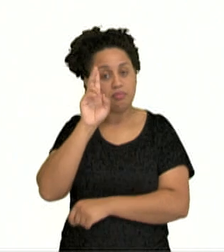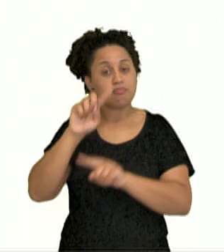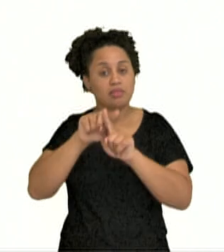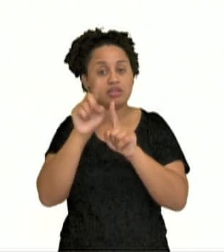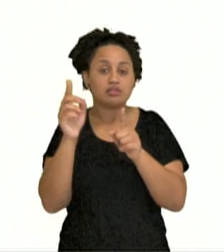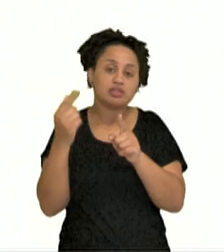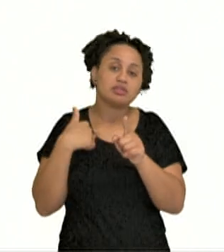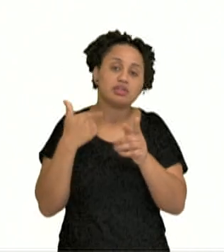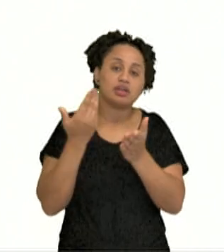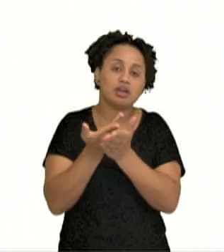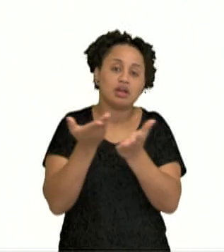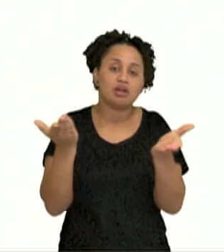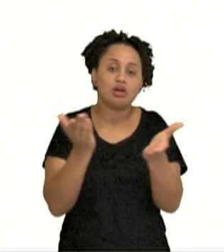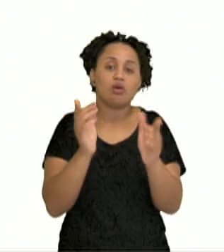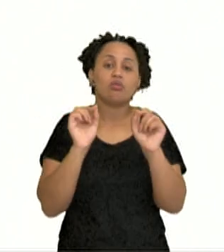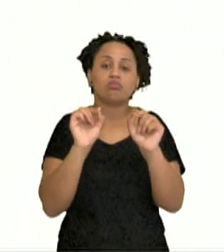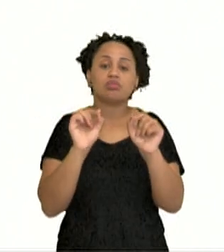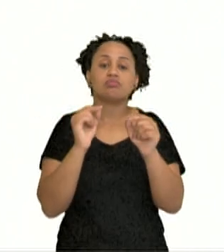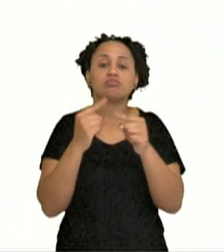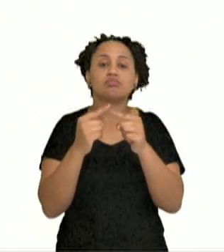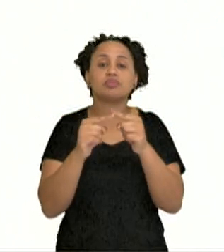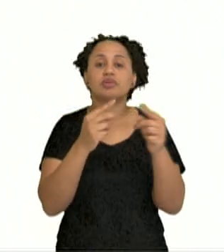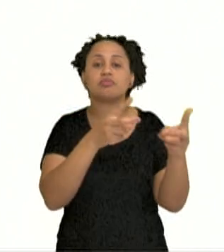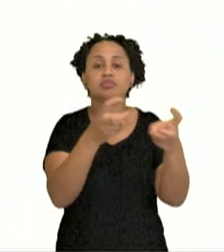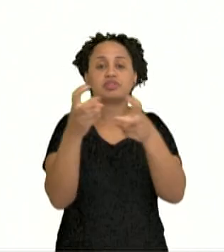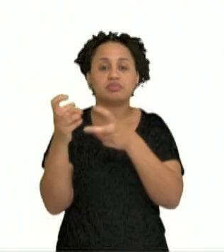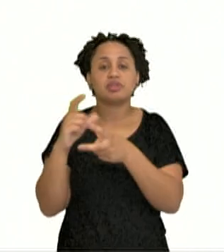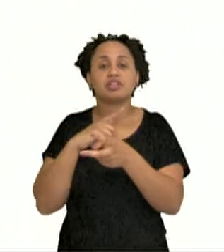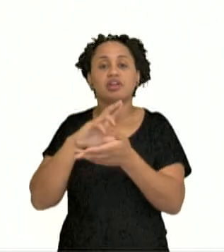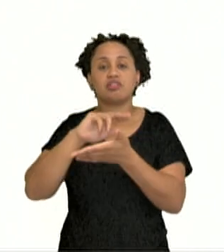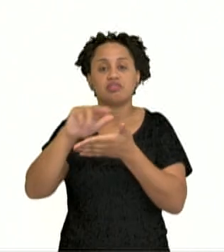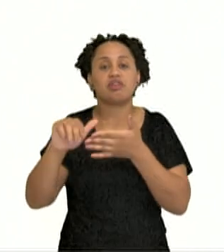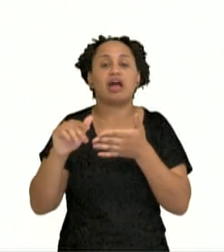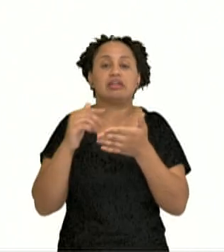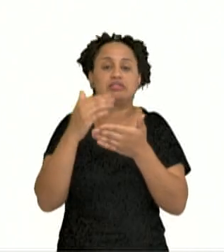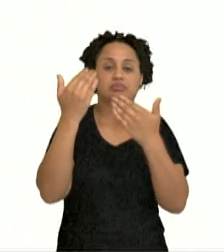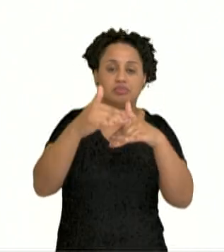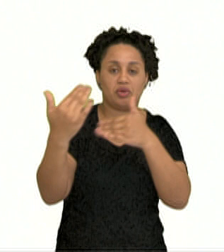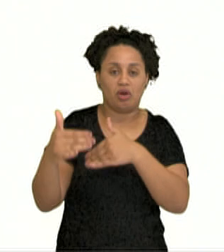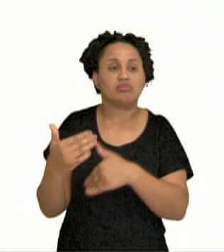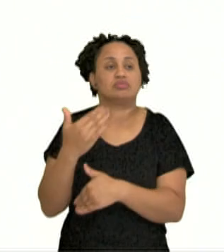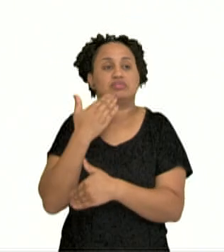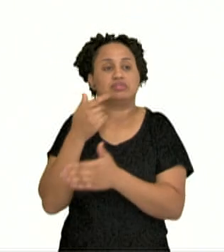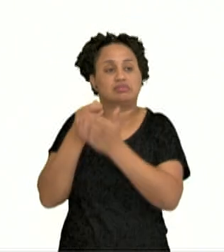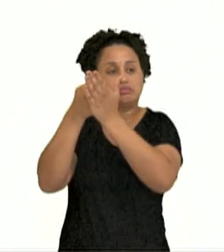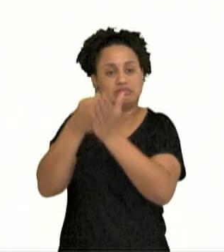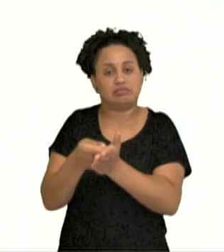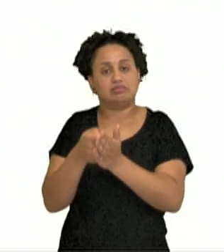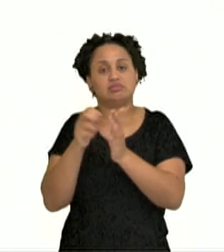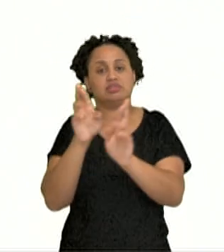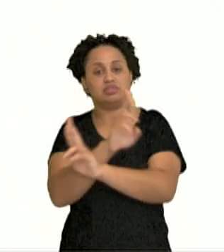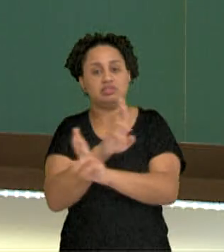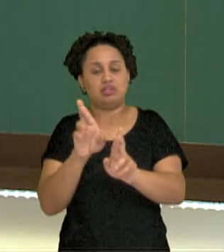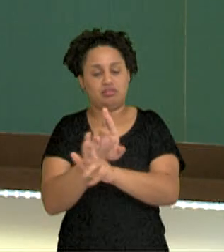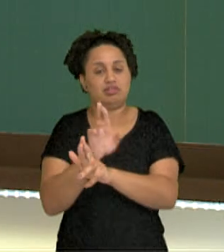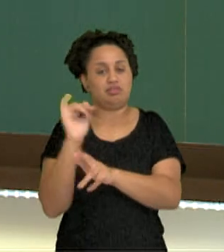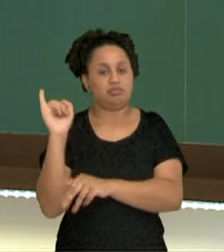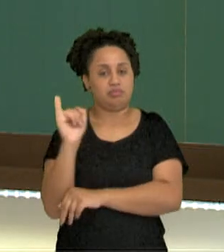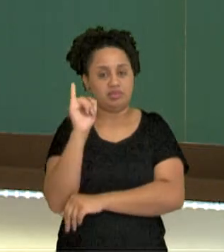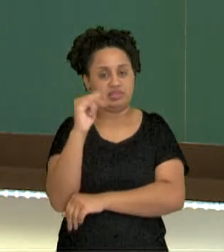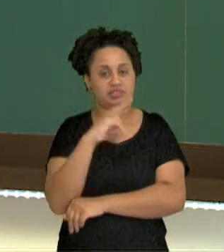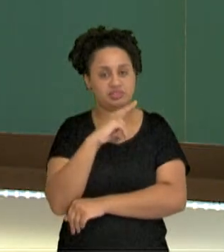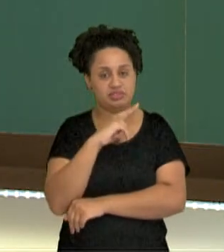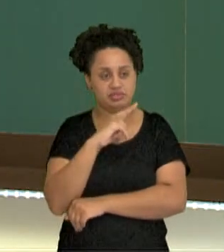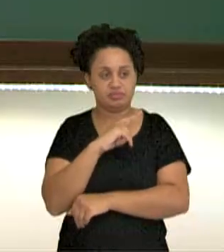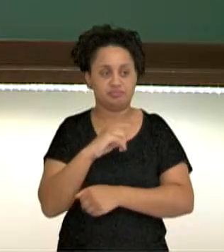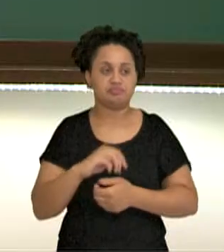aqui porque eu percebi que existem vários testes que cobram essa relação fundamental da